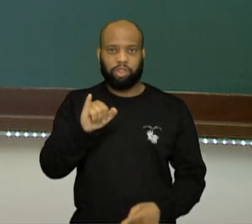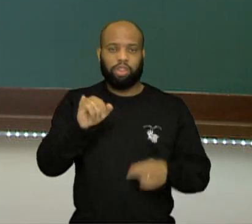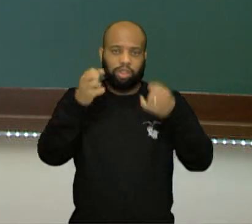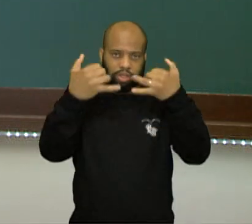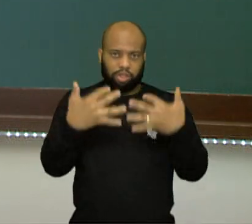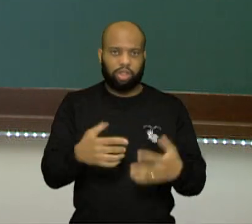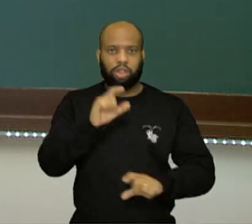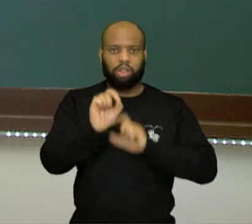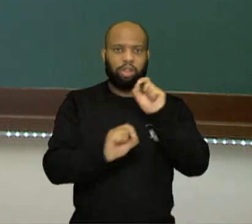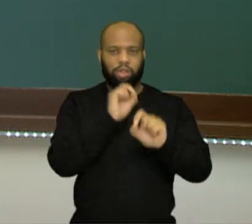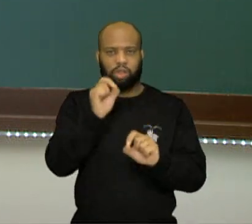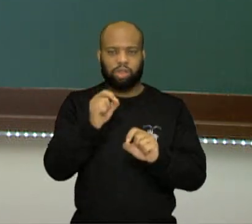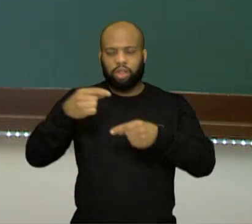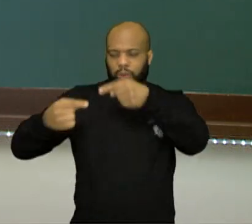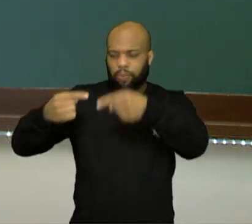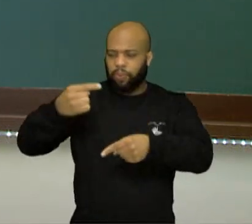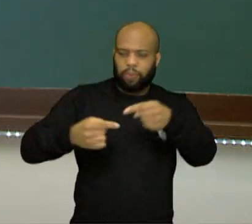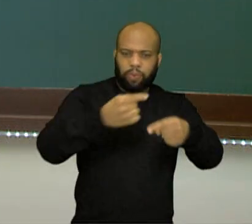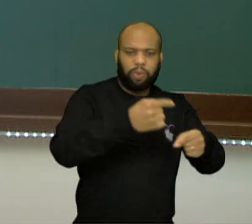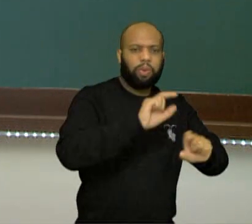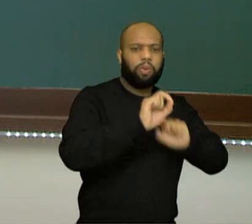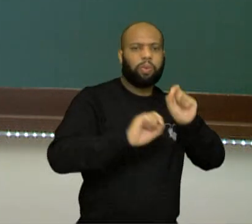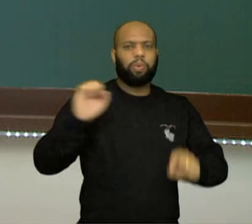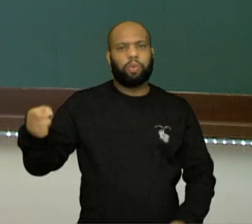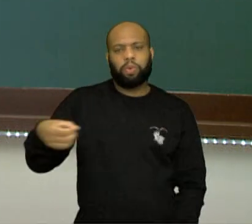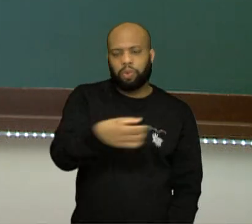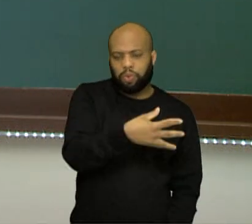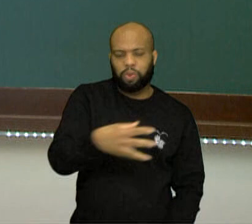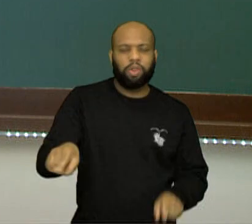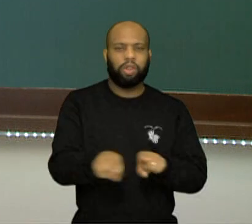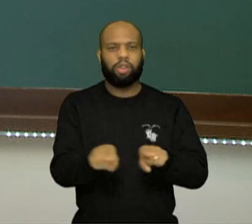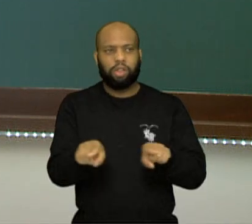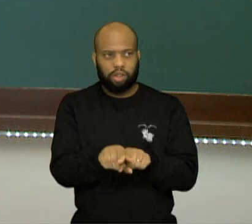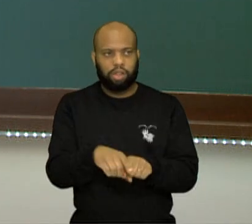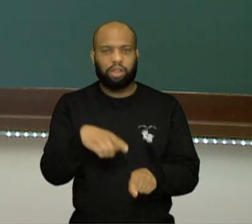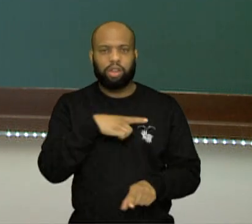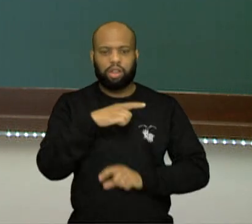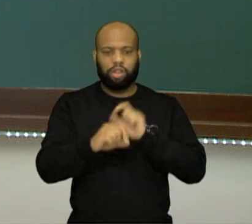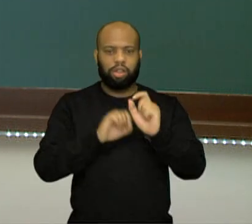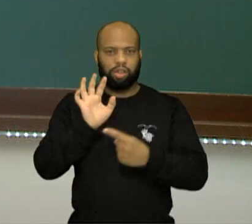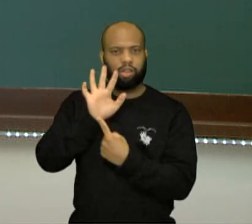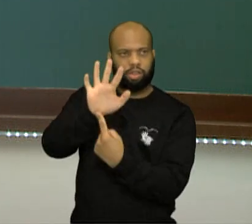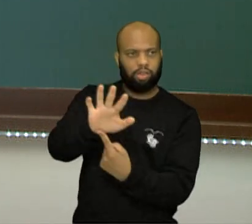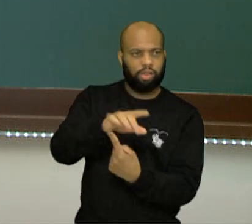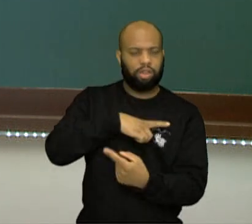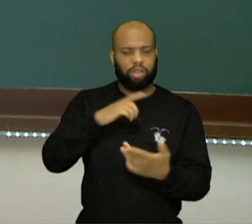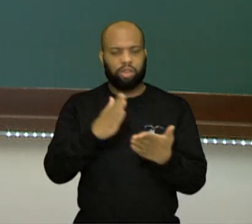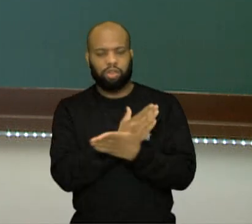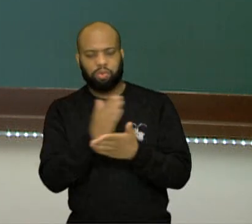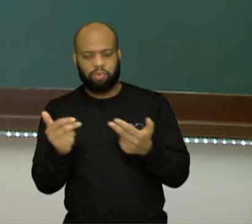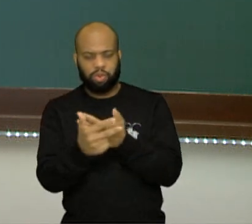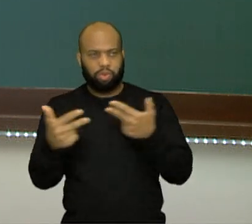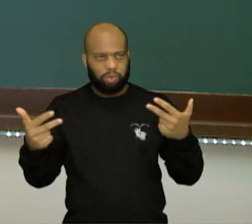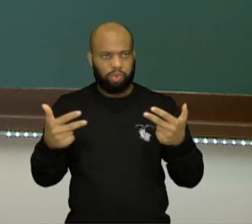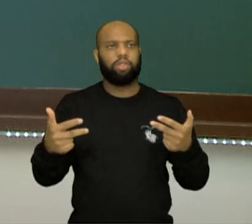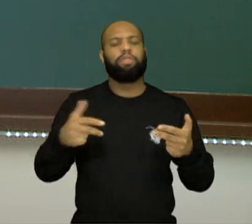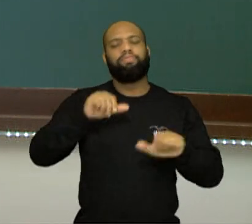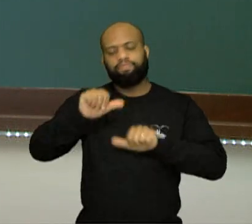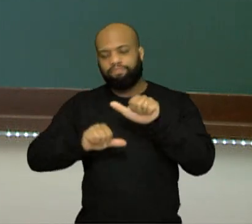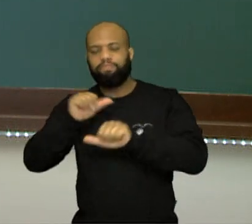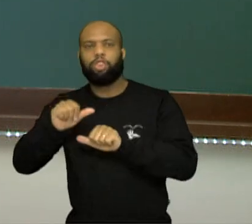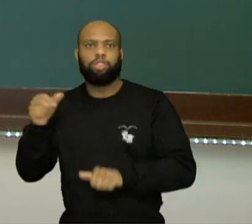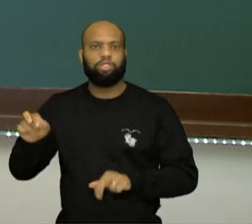que nós estamos discutindo, que é algo novo que chegou, que foi apresentado, algo novo que saiu. Mas pode ser também de um